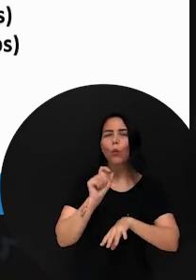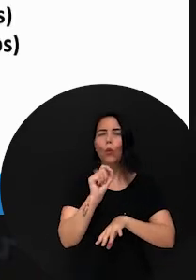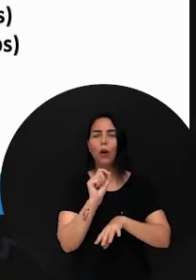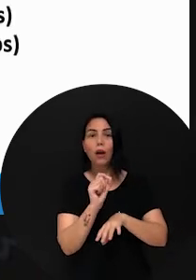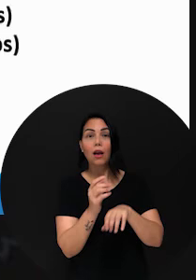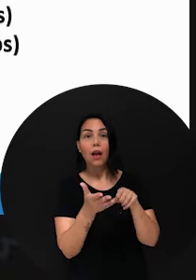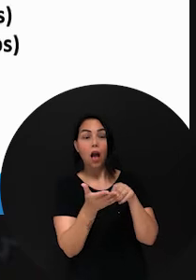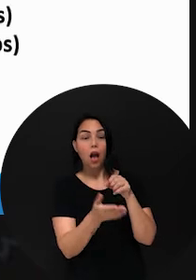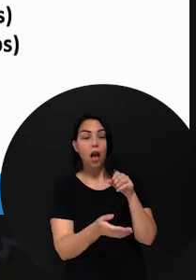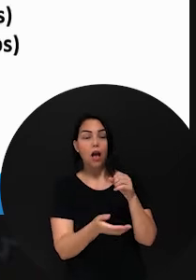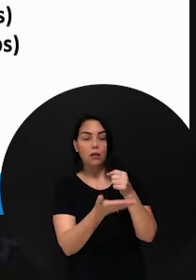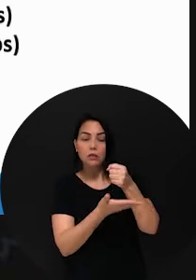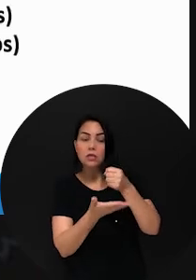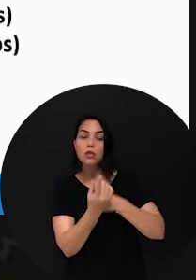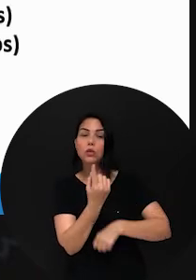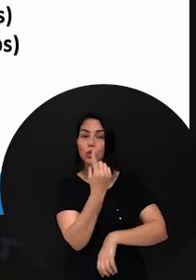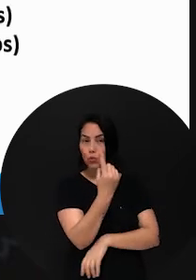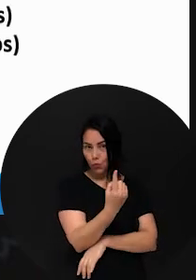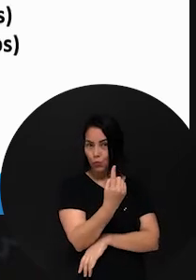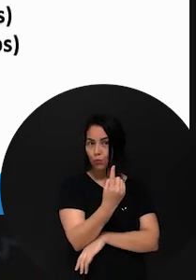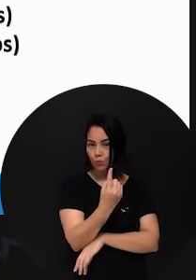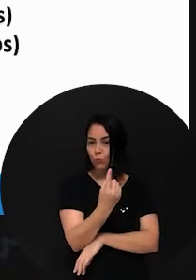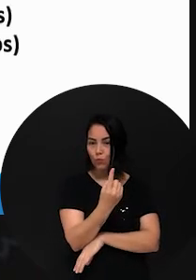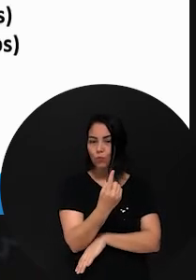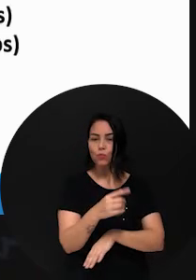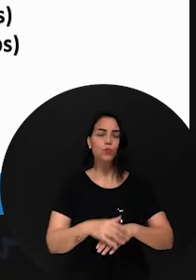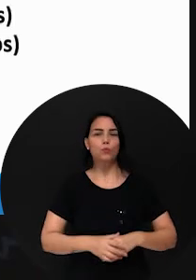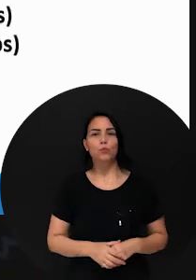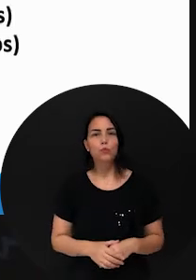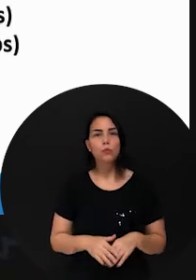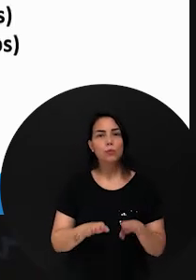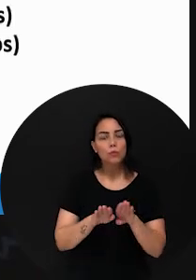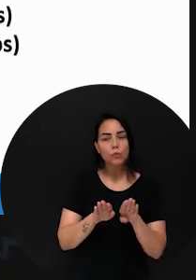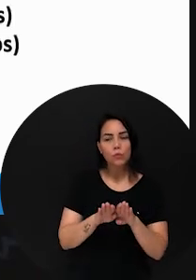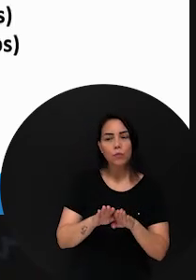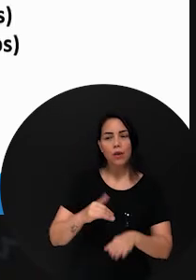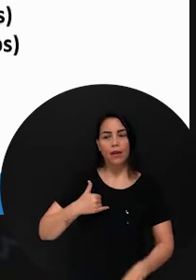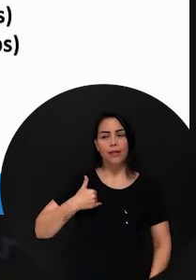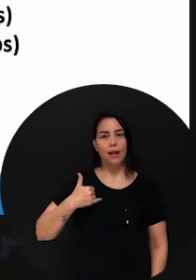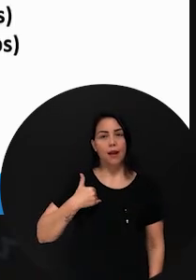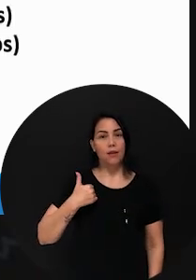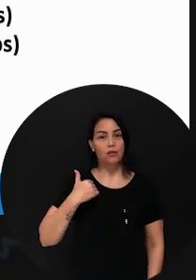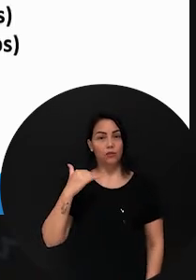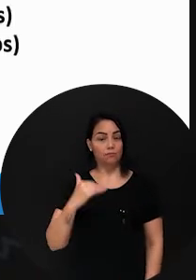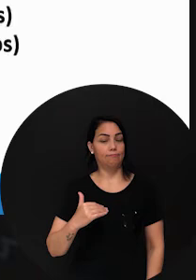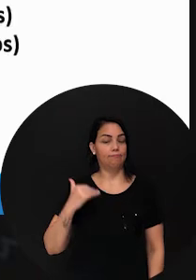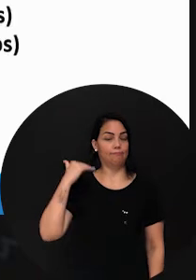quarta, para maiores de 14, também educação nível 1 para menores de 14.